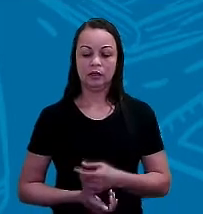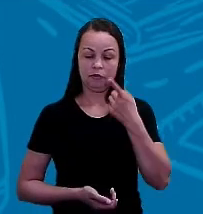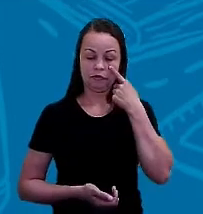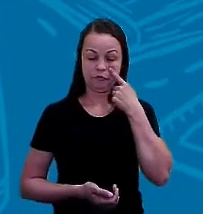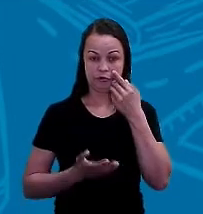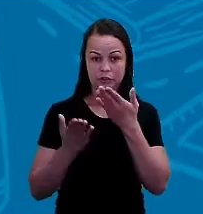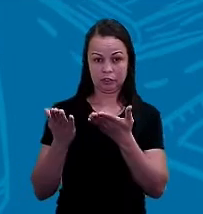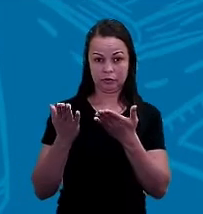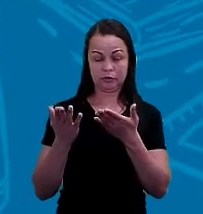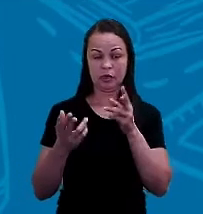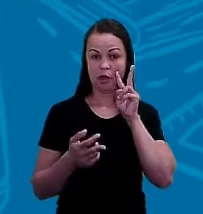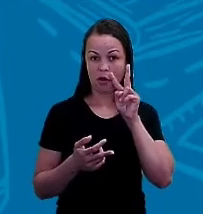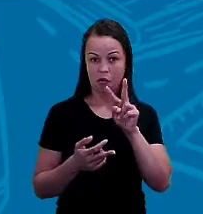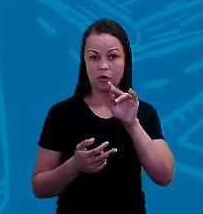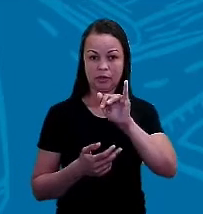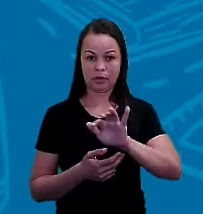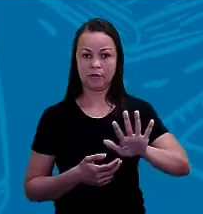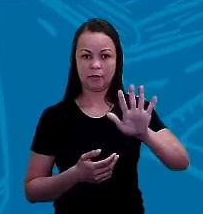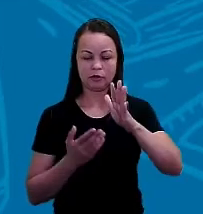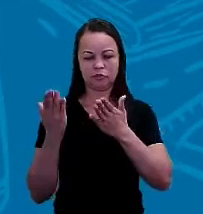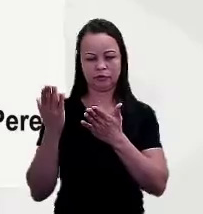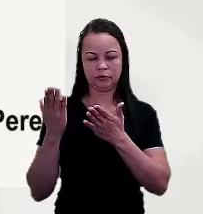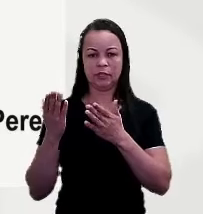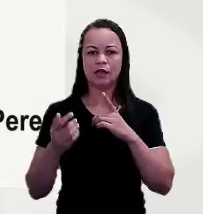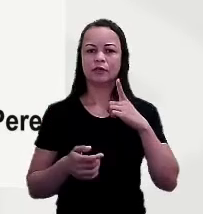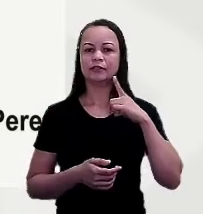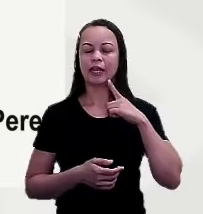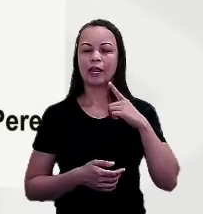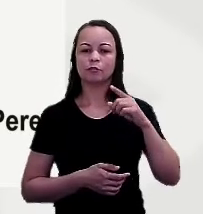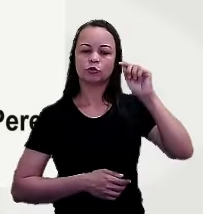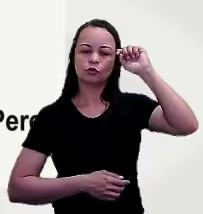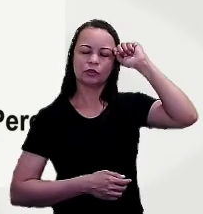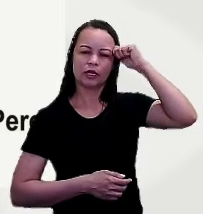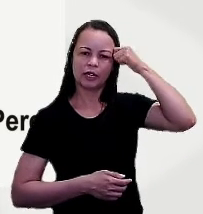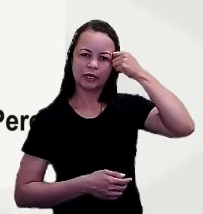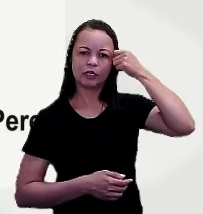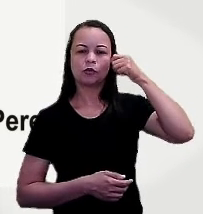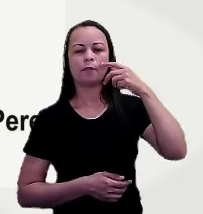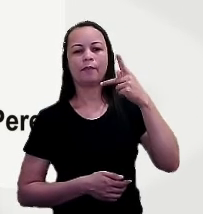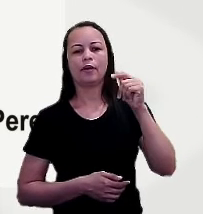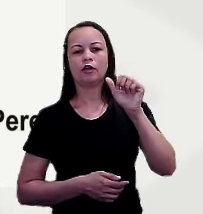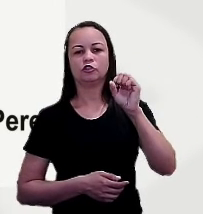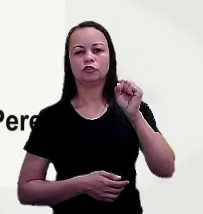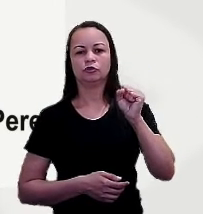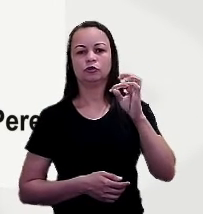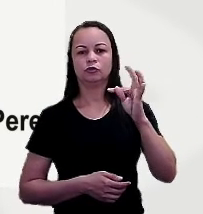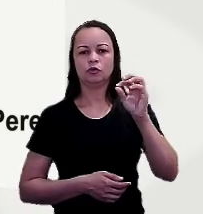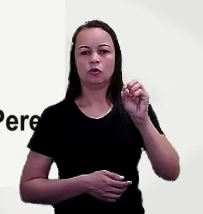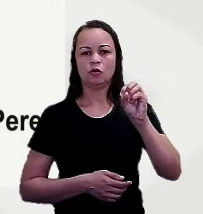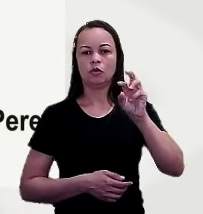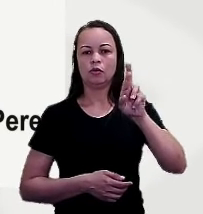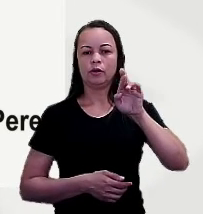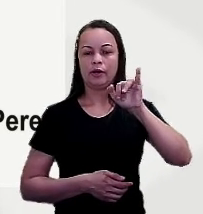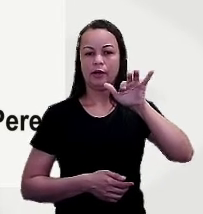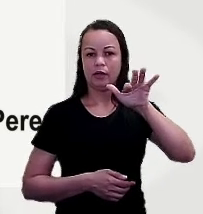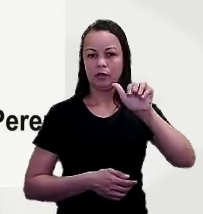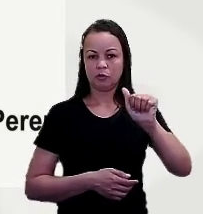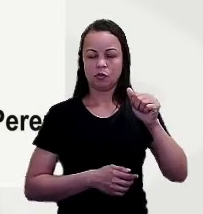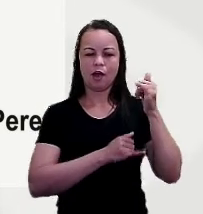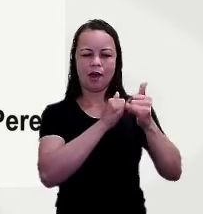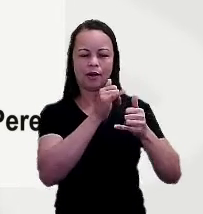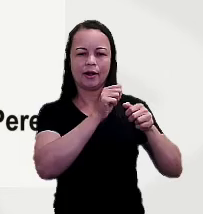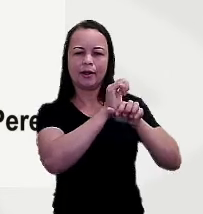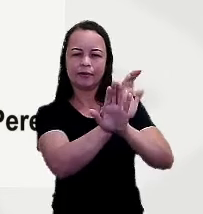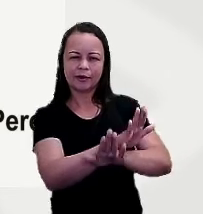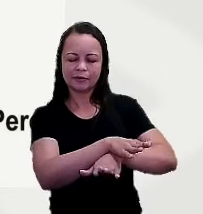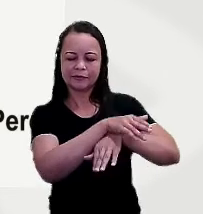aqui, vamos agora dar uma olhadinha aqui na tela, ó. Temos aqui o Negrinho do Pastoreio, temos a Lenda da Iara,